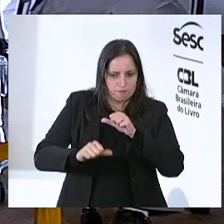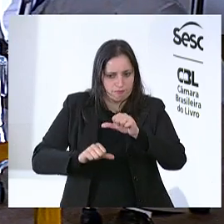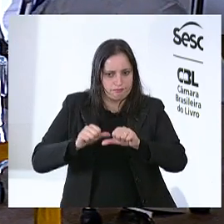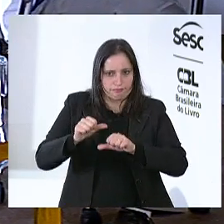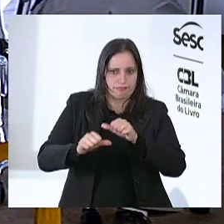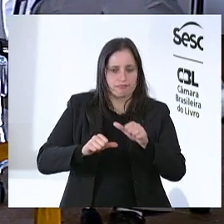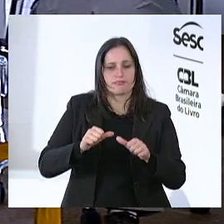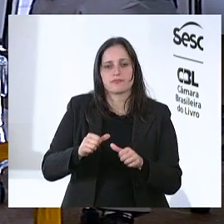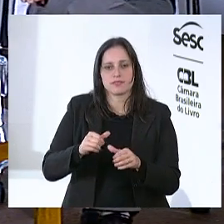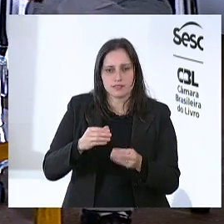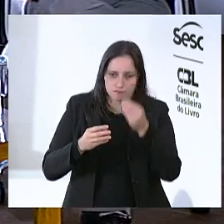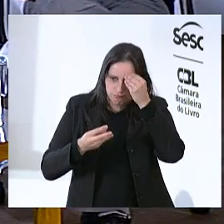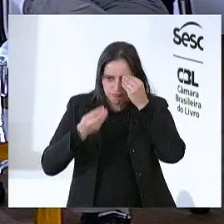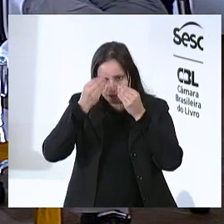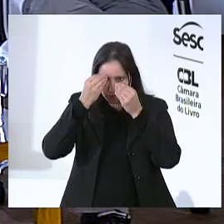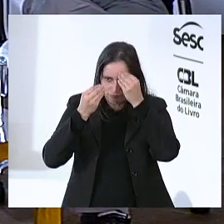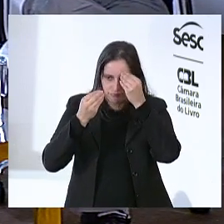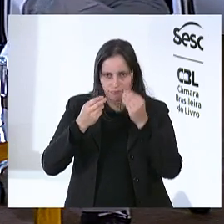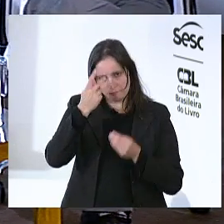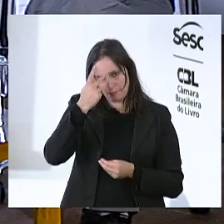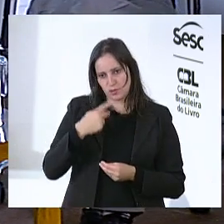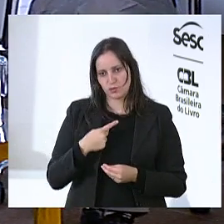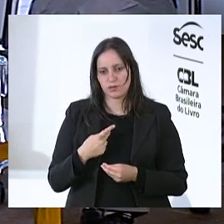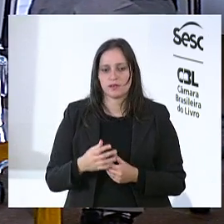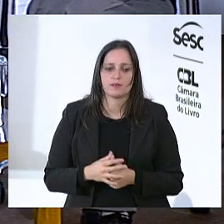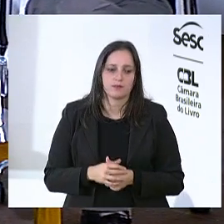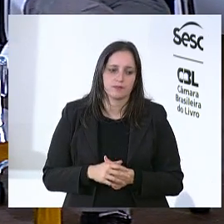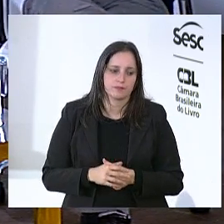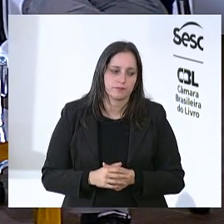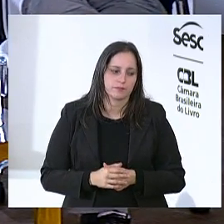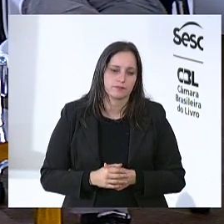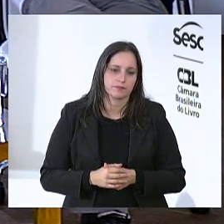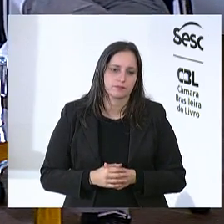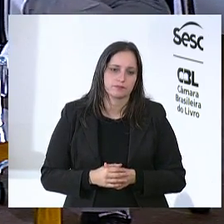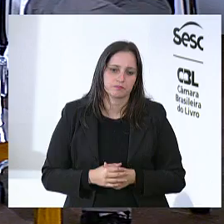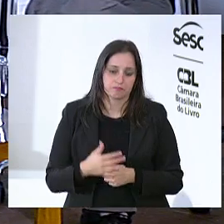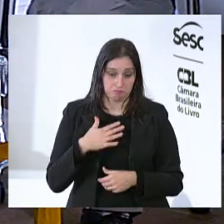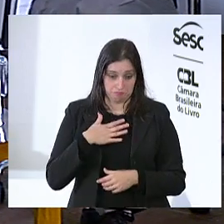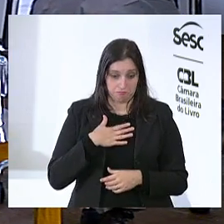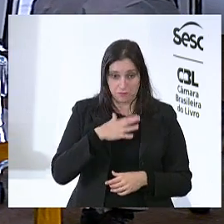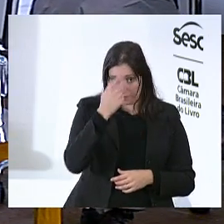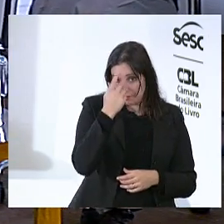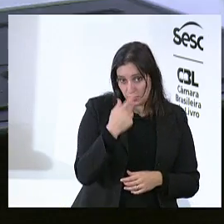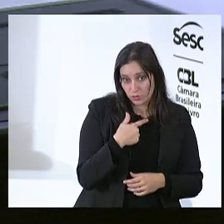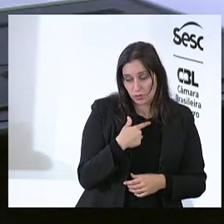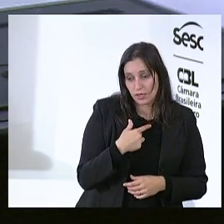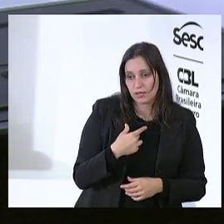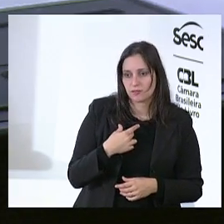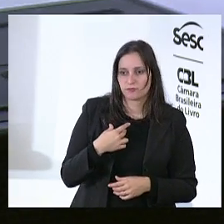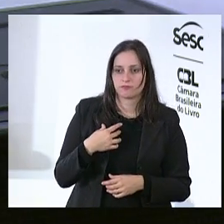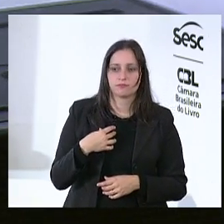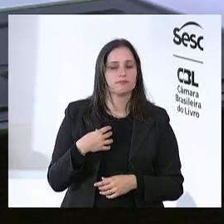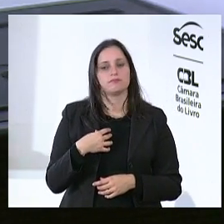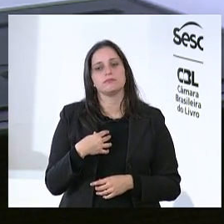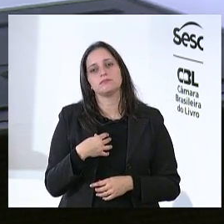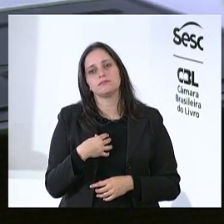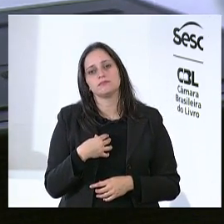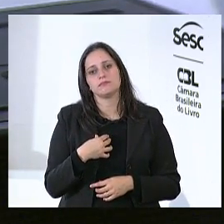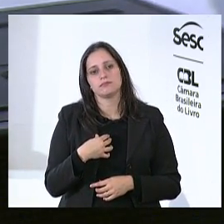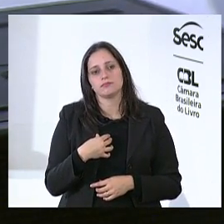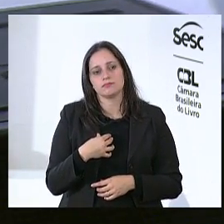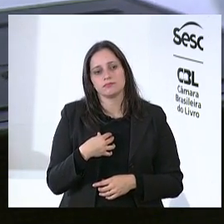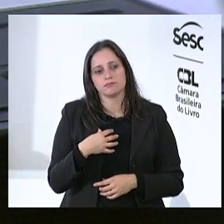na pessoa, né? E, pessoalmente, para mim é uma situação...